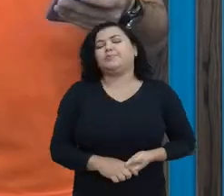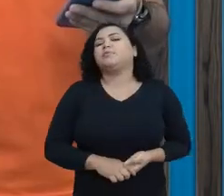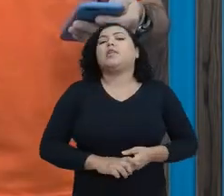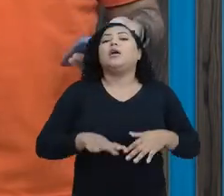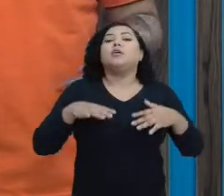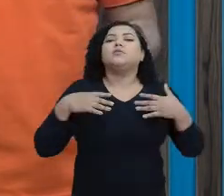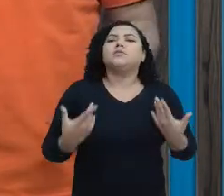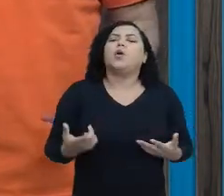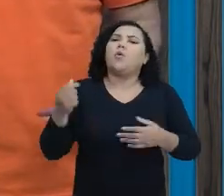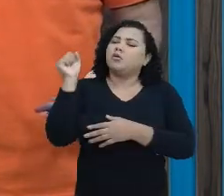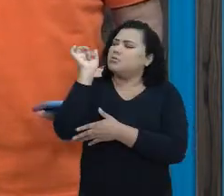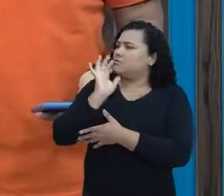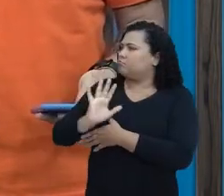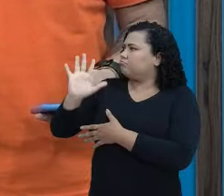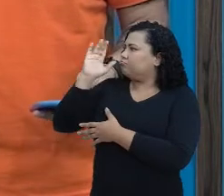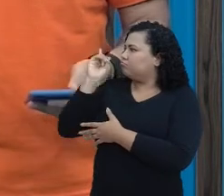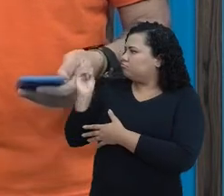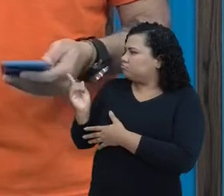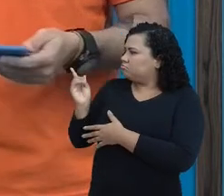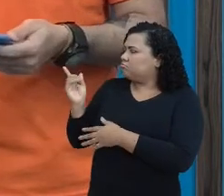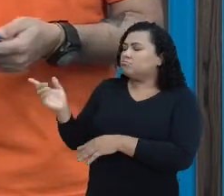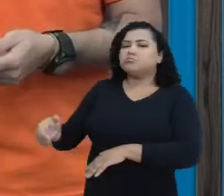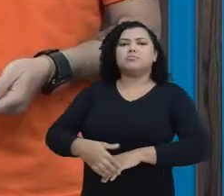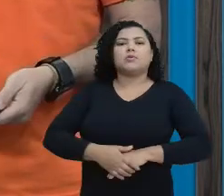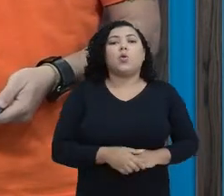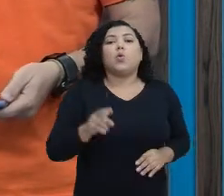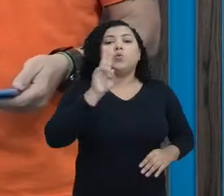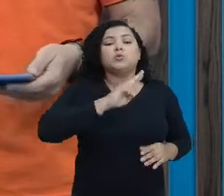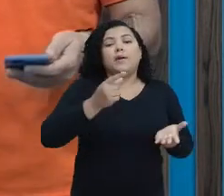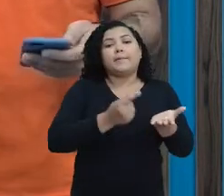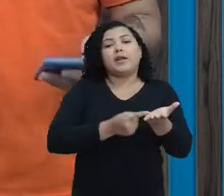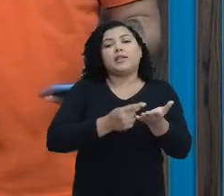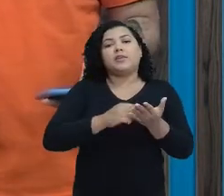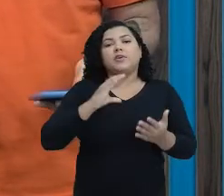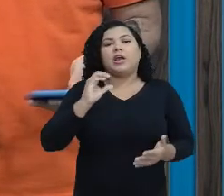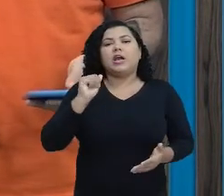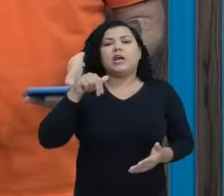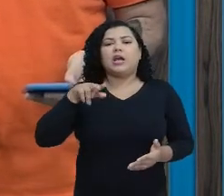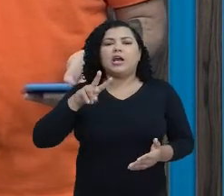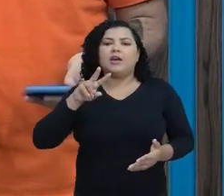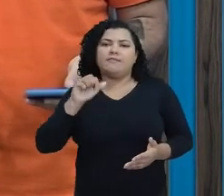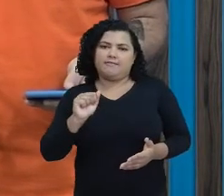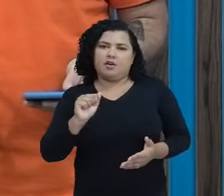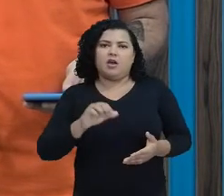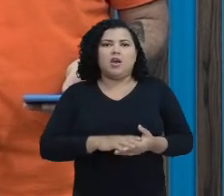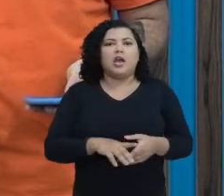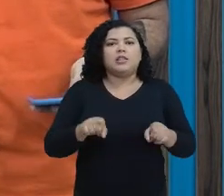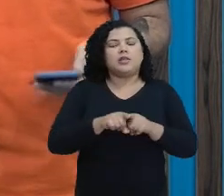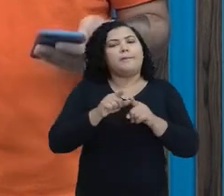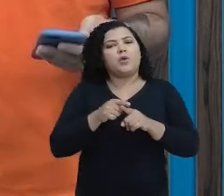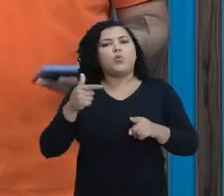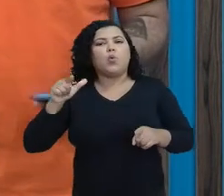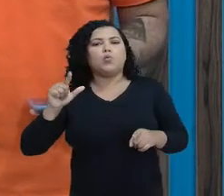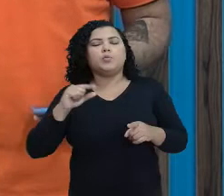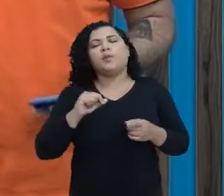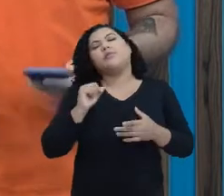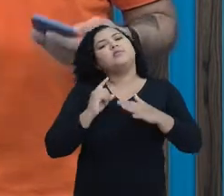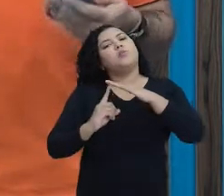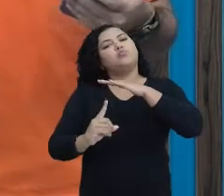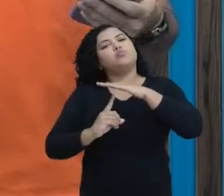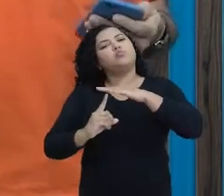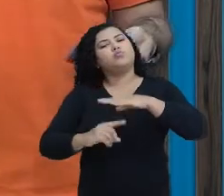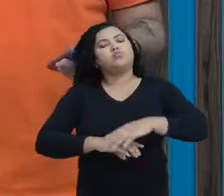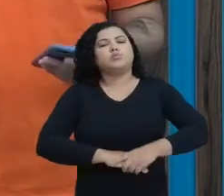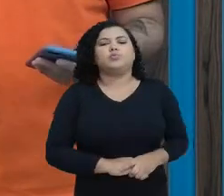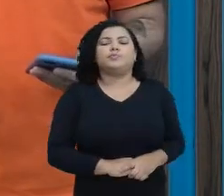animações, todas as imagens utilizadas nessa aula foram feitas no Canva e o avatar do Bitmoji, tá certo? Então, lembrando, né,